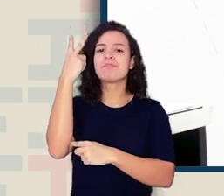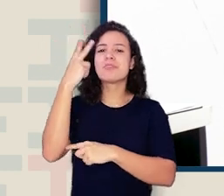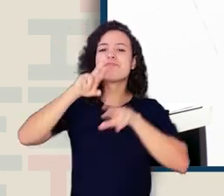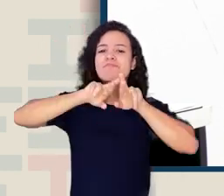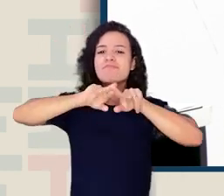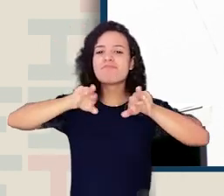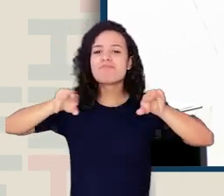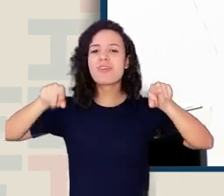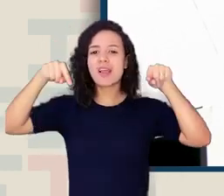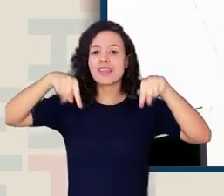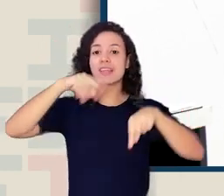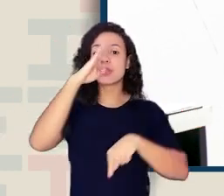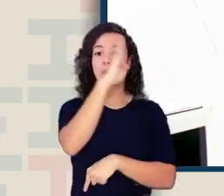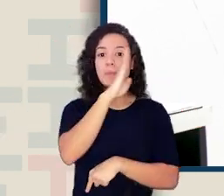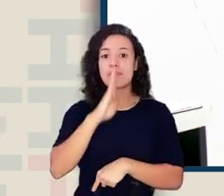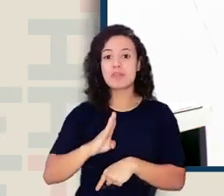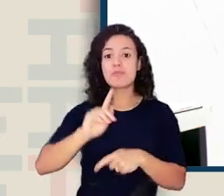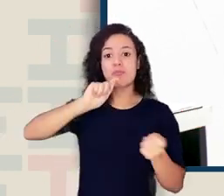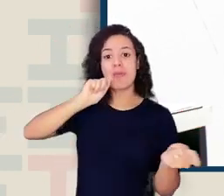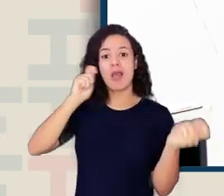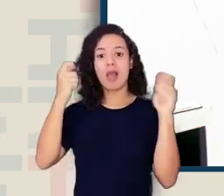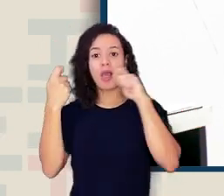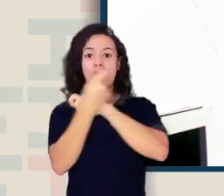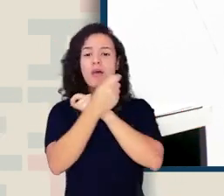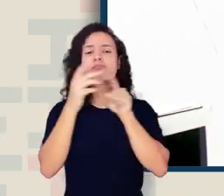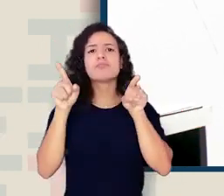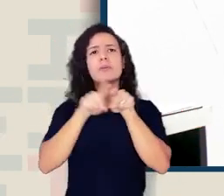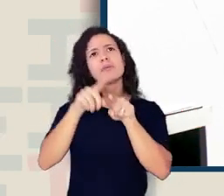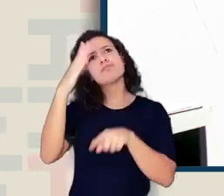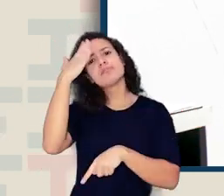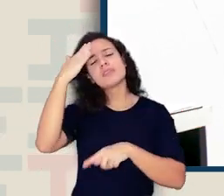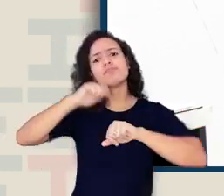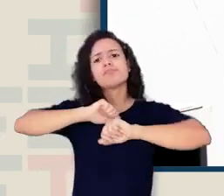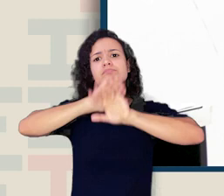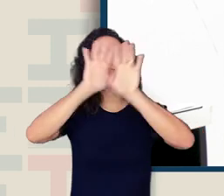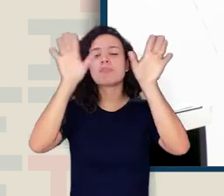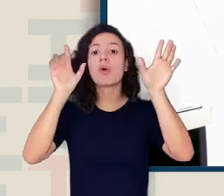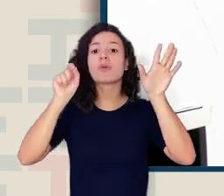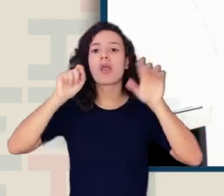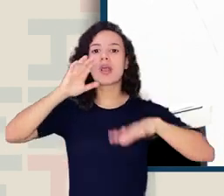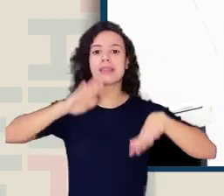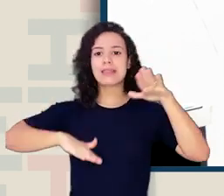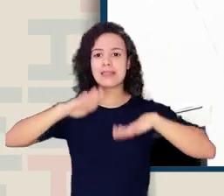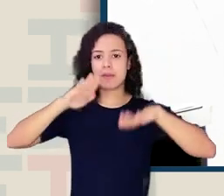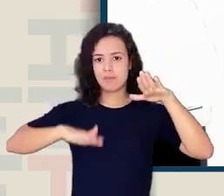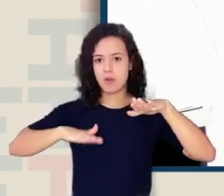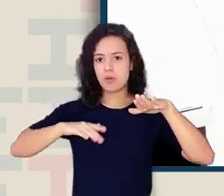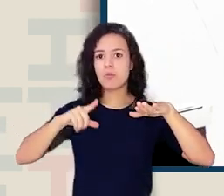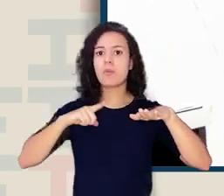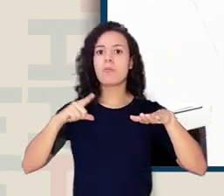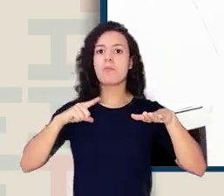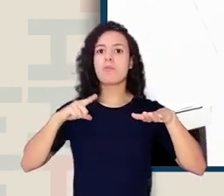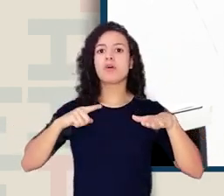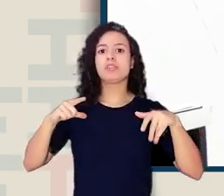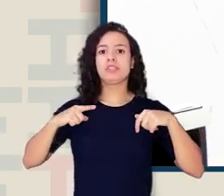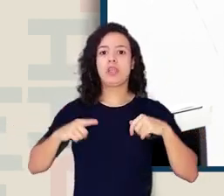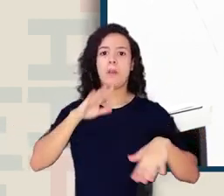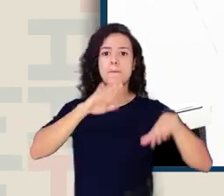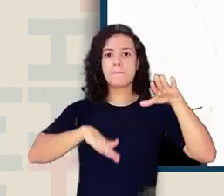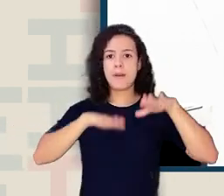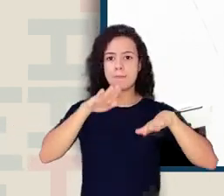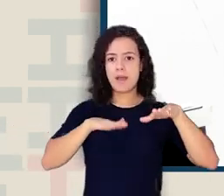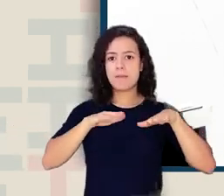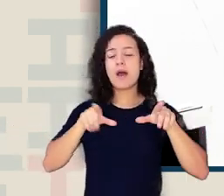nosso Brasil pode ser adaptada e compreendida por esses tambores, sejam tambores de